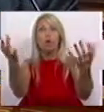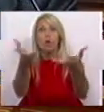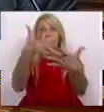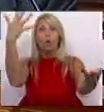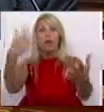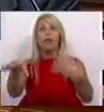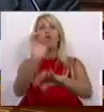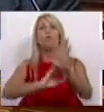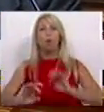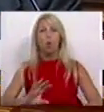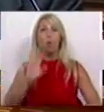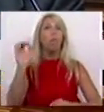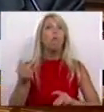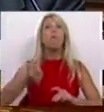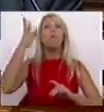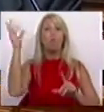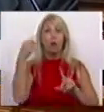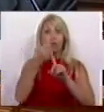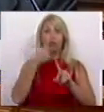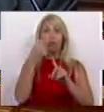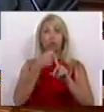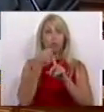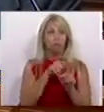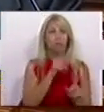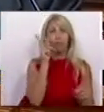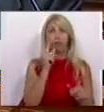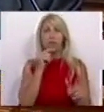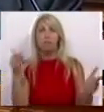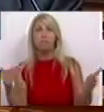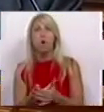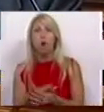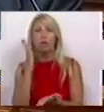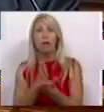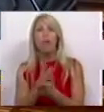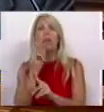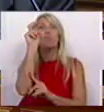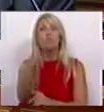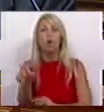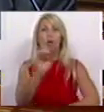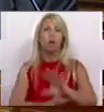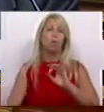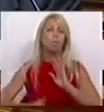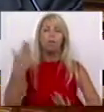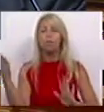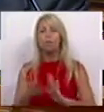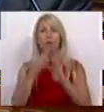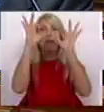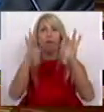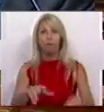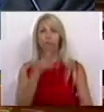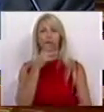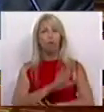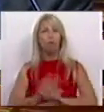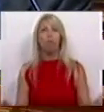lutam desesperadamente entre a vida e a morte para chegarem à Europa? É urgente acabar com estes dramas. O